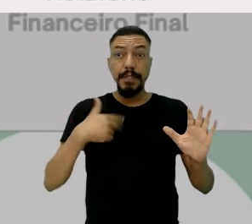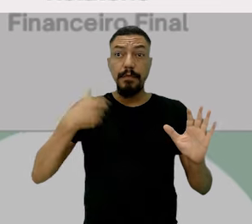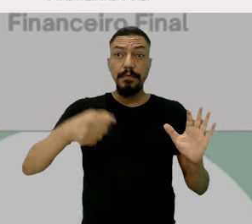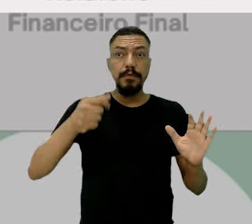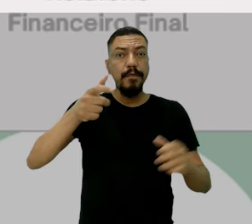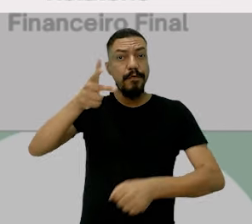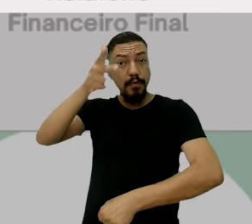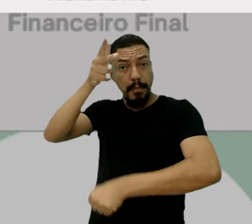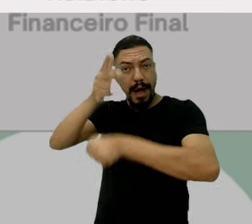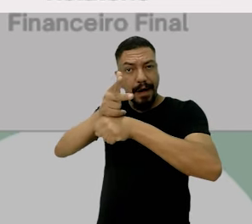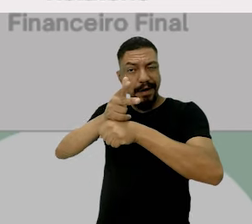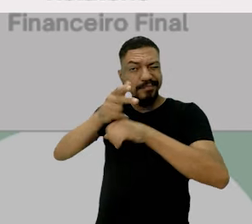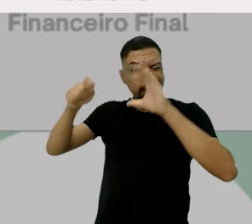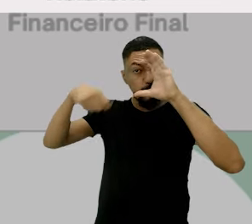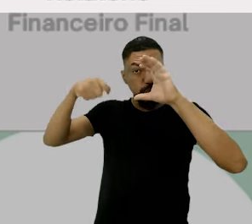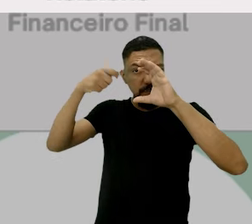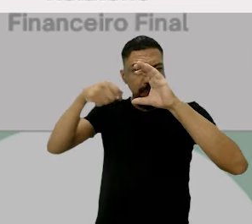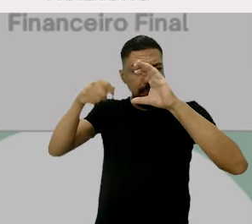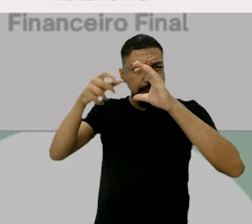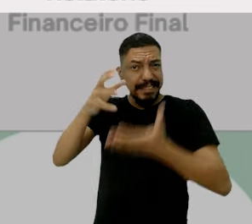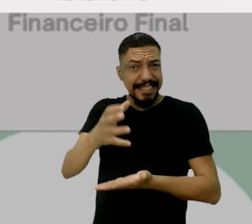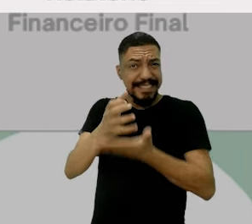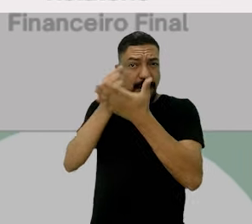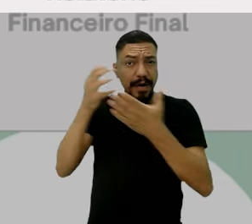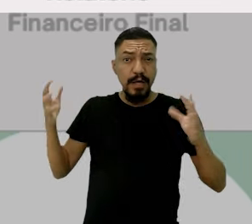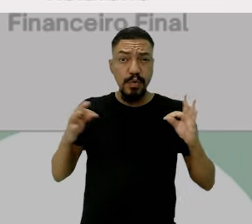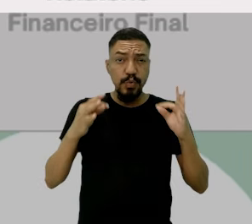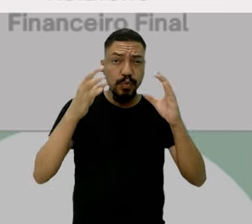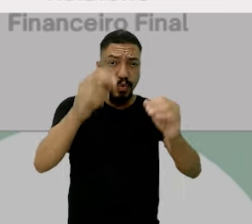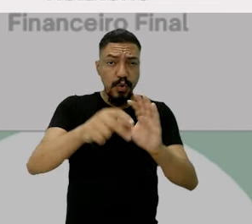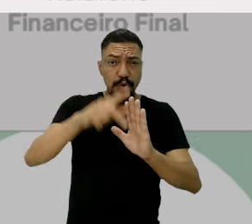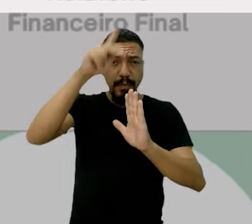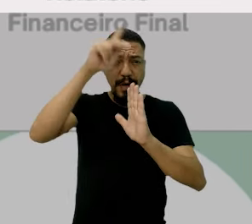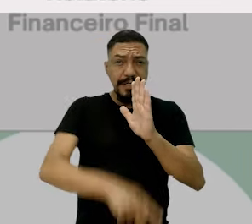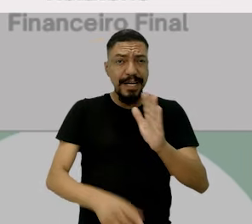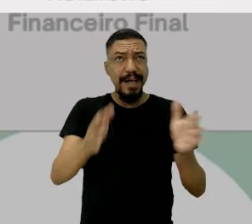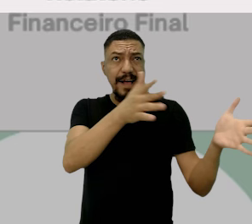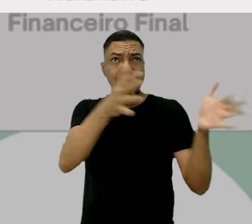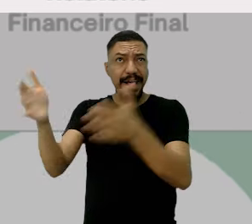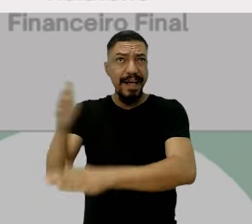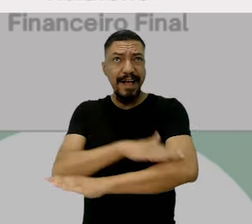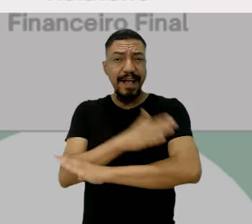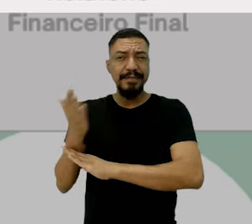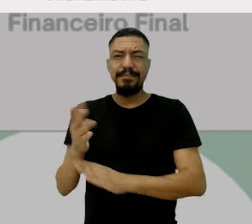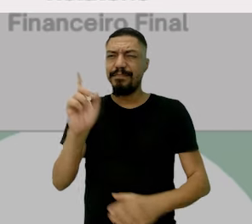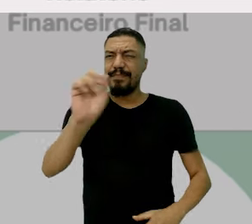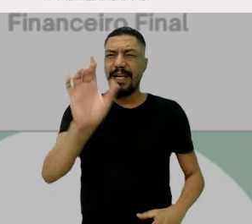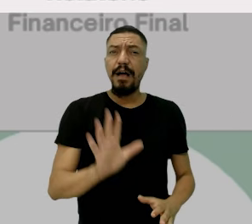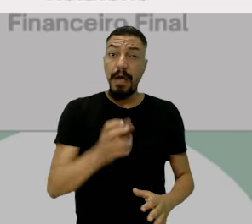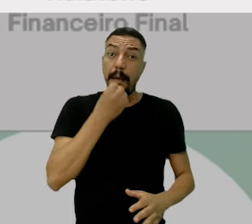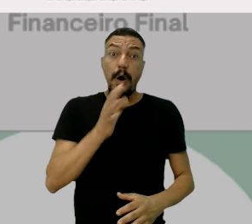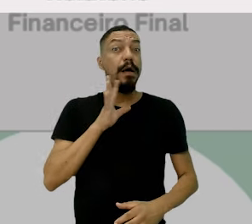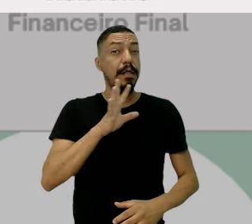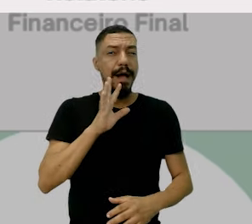preciso filmar fazer um registro dessa peça inteira de ponta a ponta? Em tese, não. É legal até ter,